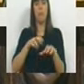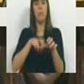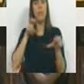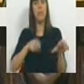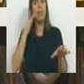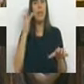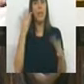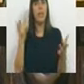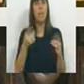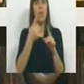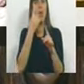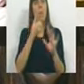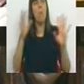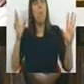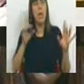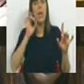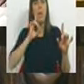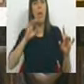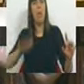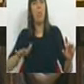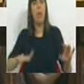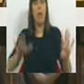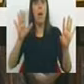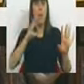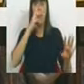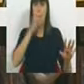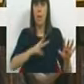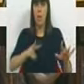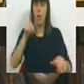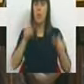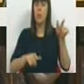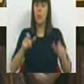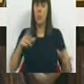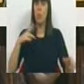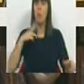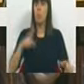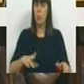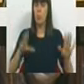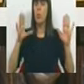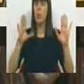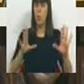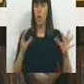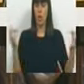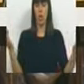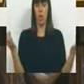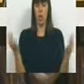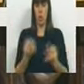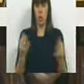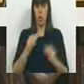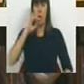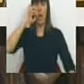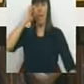limpa seja uma coisa de sumenos importância. Mas para os milhões de pessoas, de portugueses, que foram